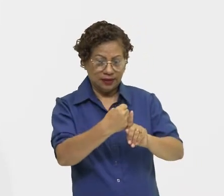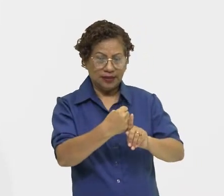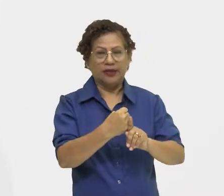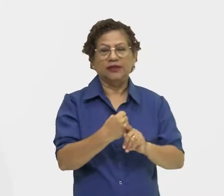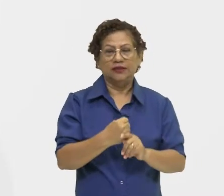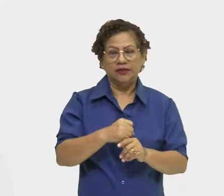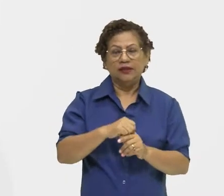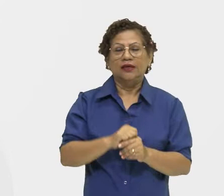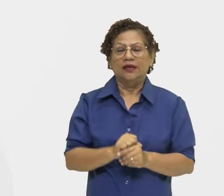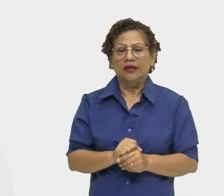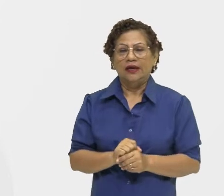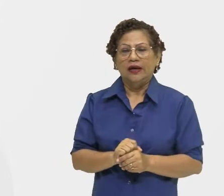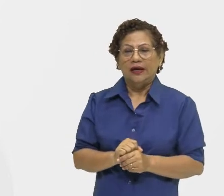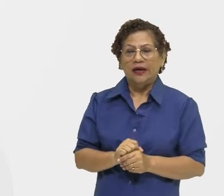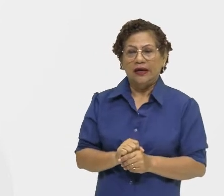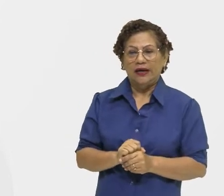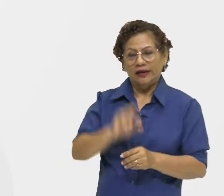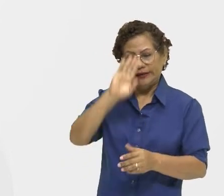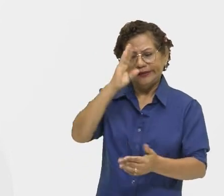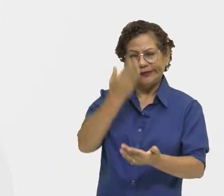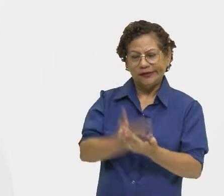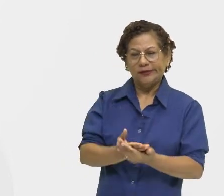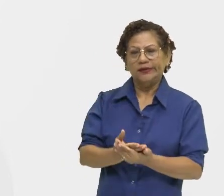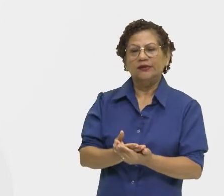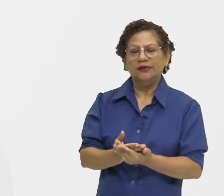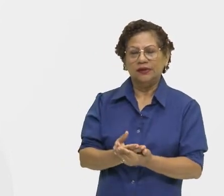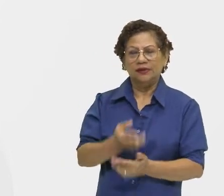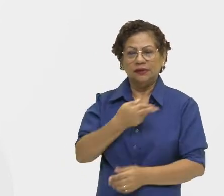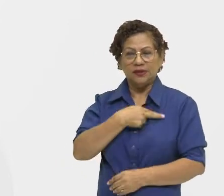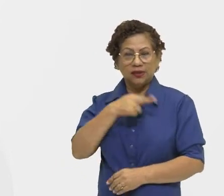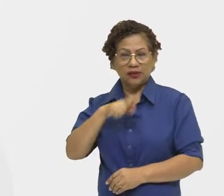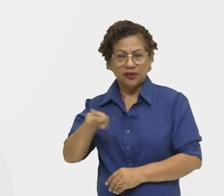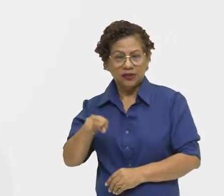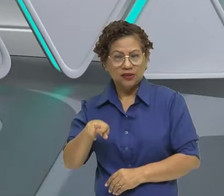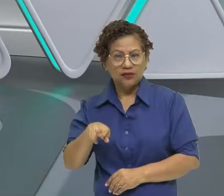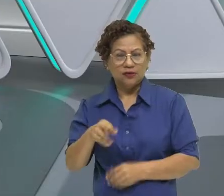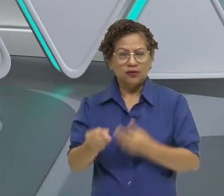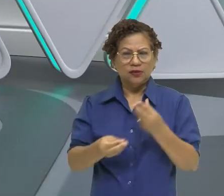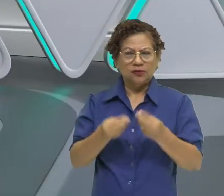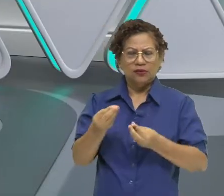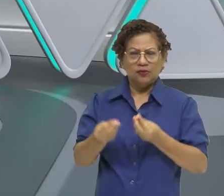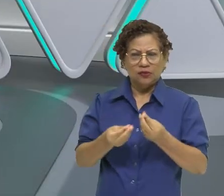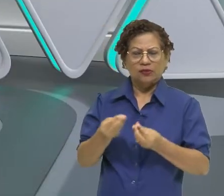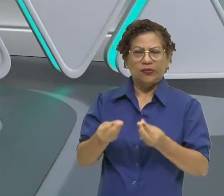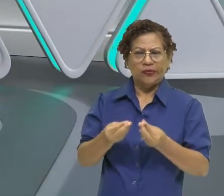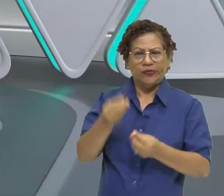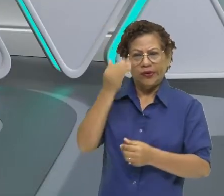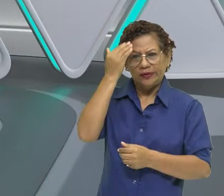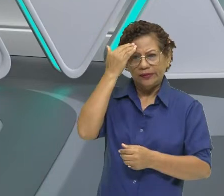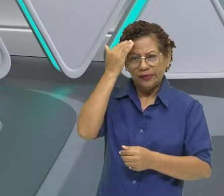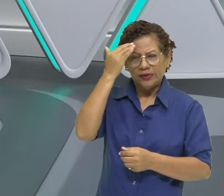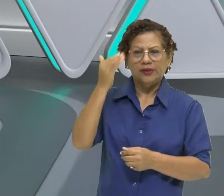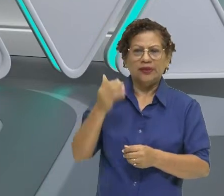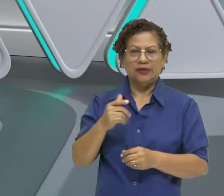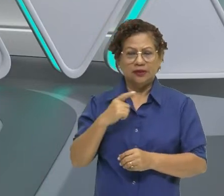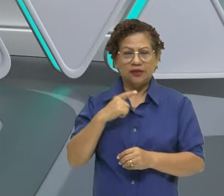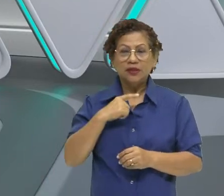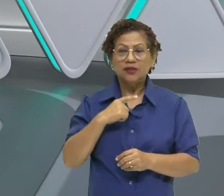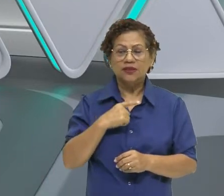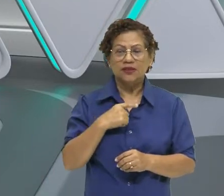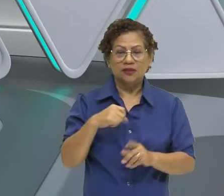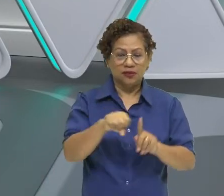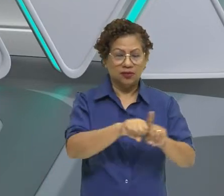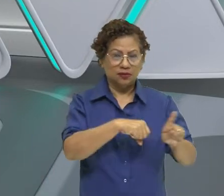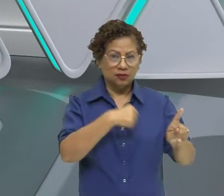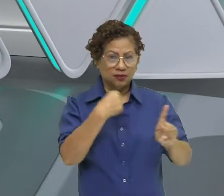religião. Então, se eles tinham como base, da sua sociedade, da sua produção, do